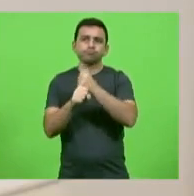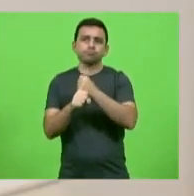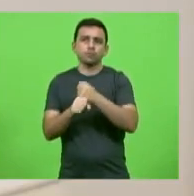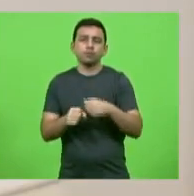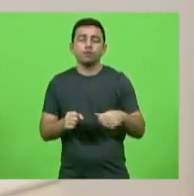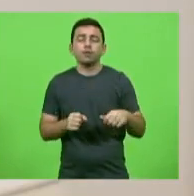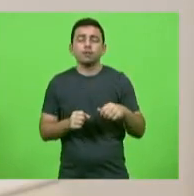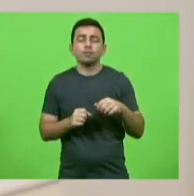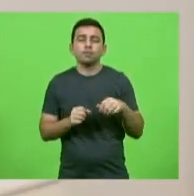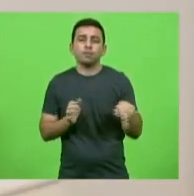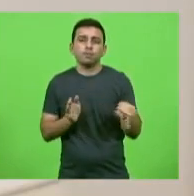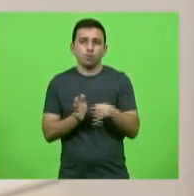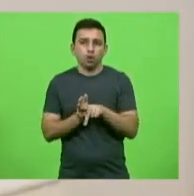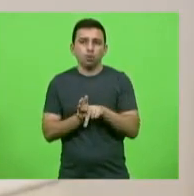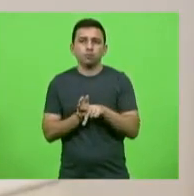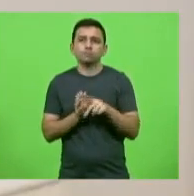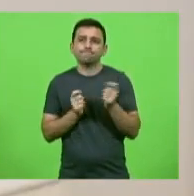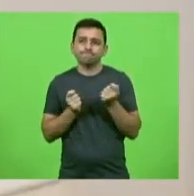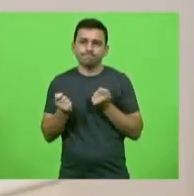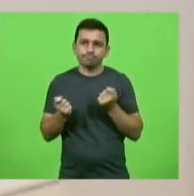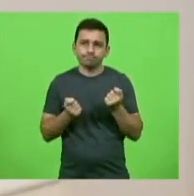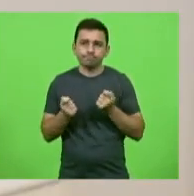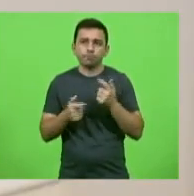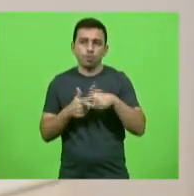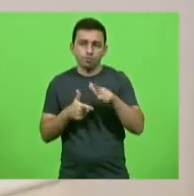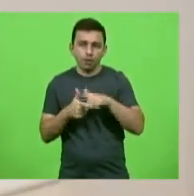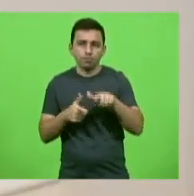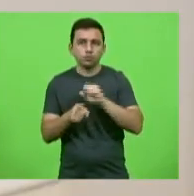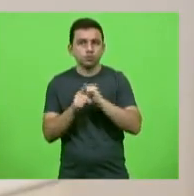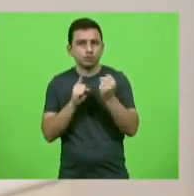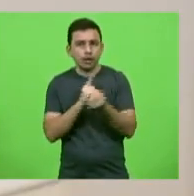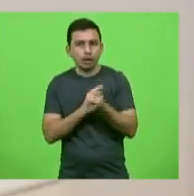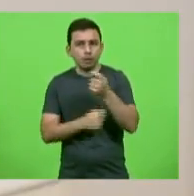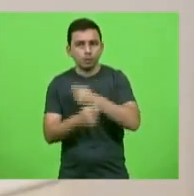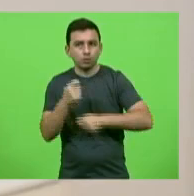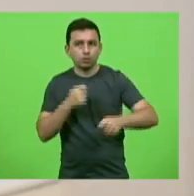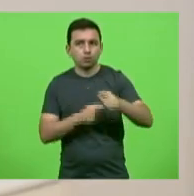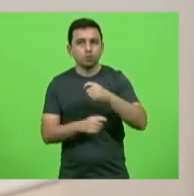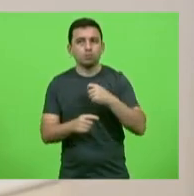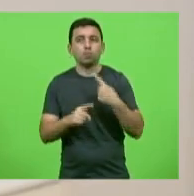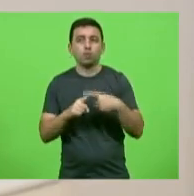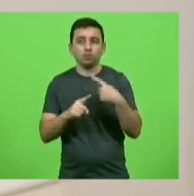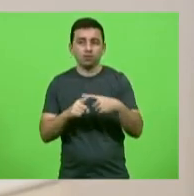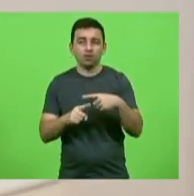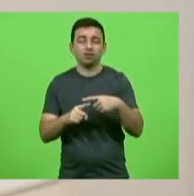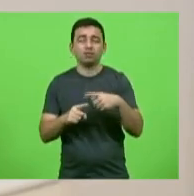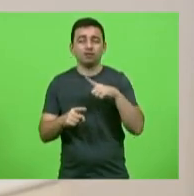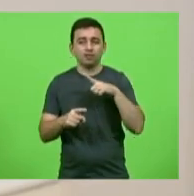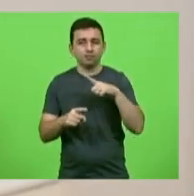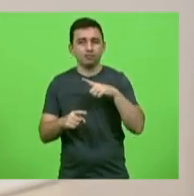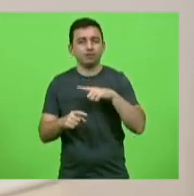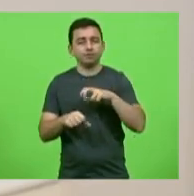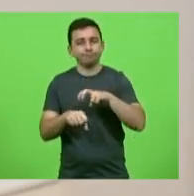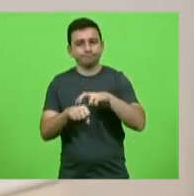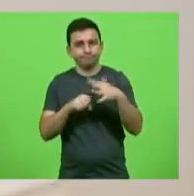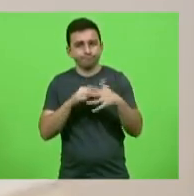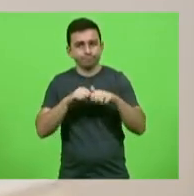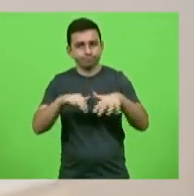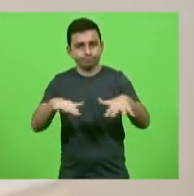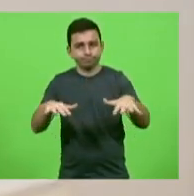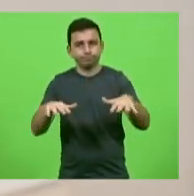medidas de mitigação dos impactos sociais e econômicos provocados pela pandemia do coronavírus. Fecha aspas.